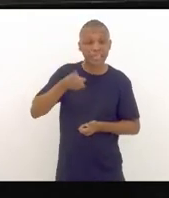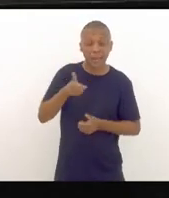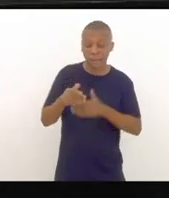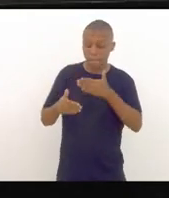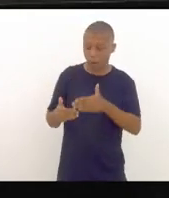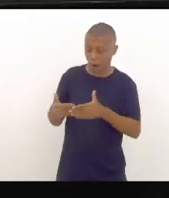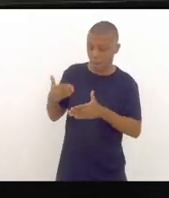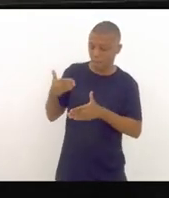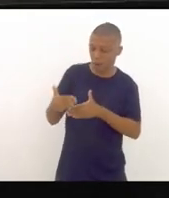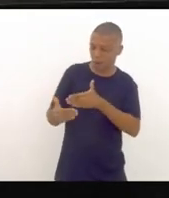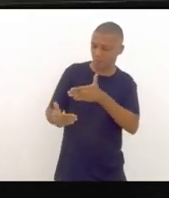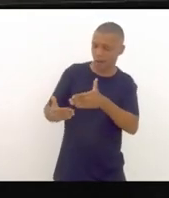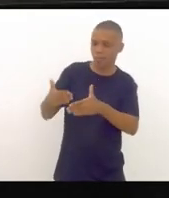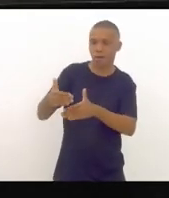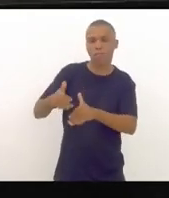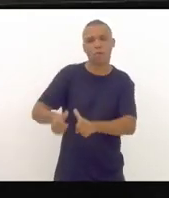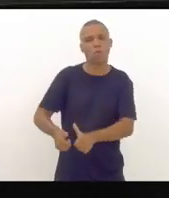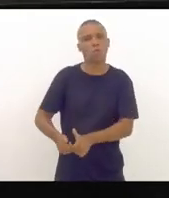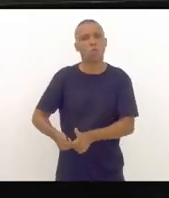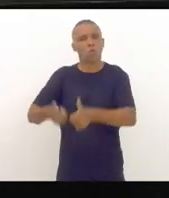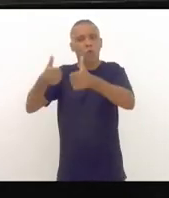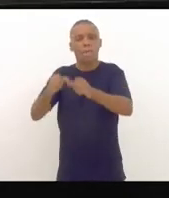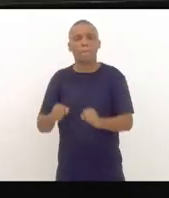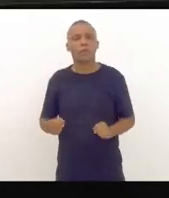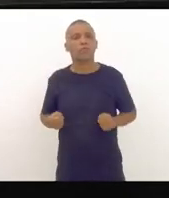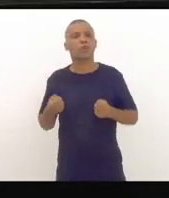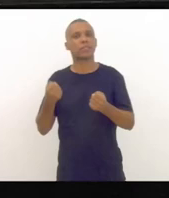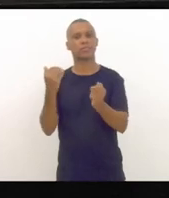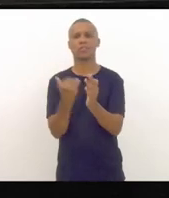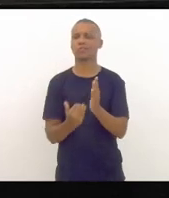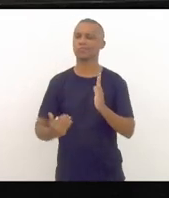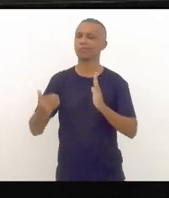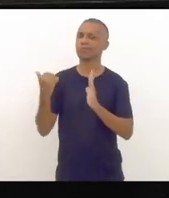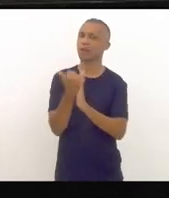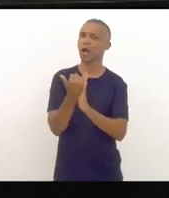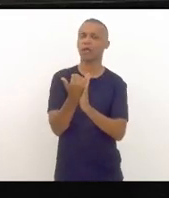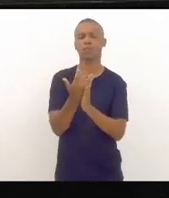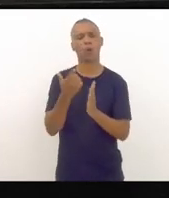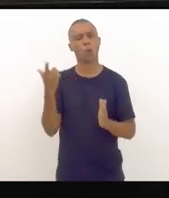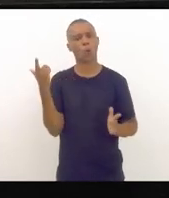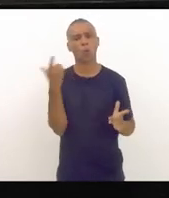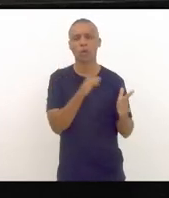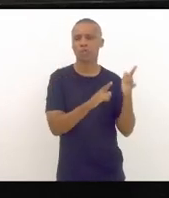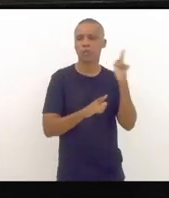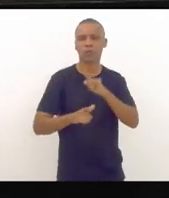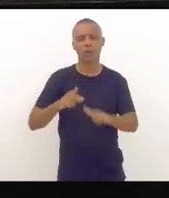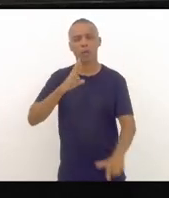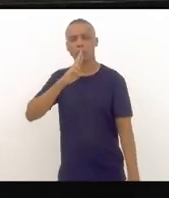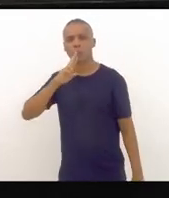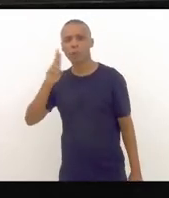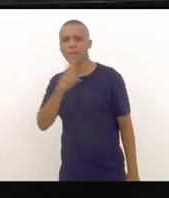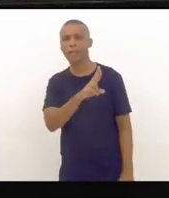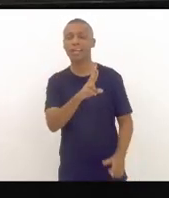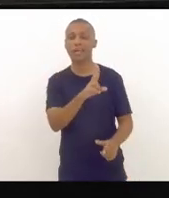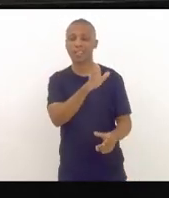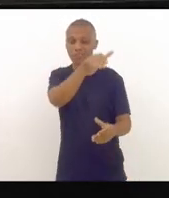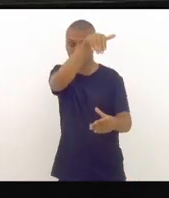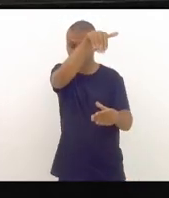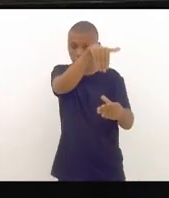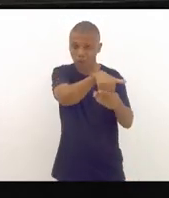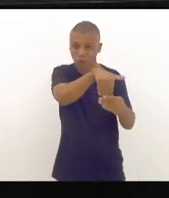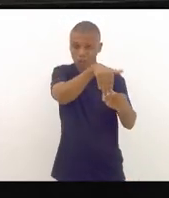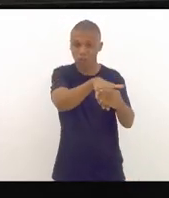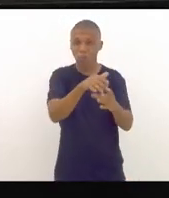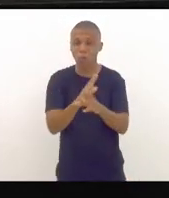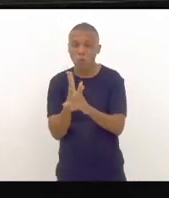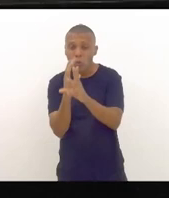cada vez me esforçando o máximo para que eu possa fazer jus a todos esses votos,